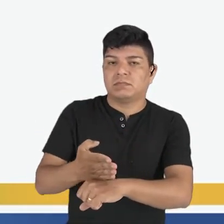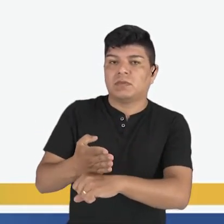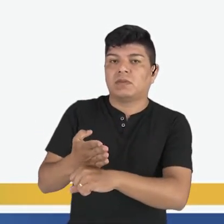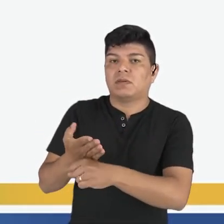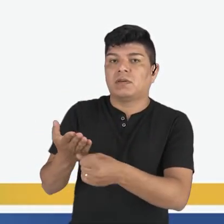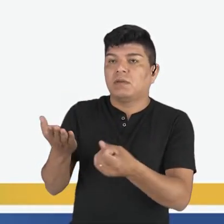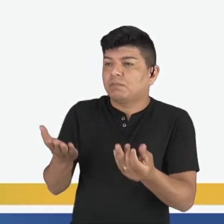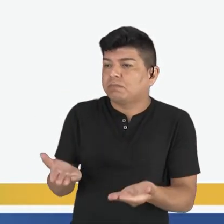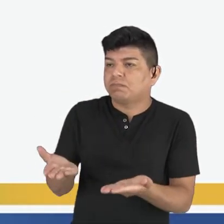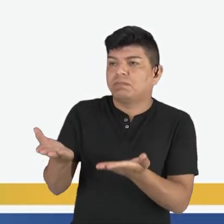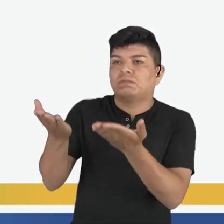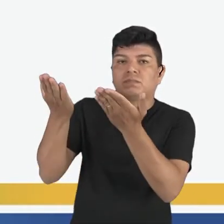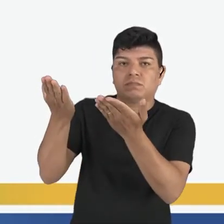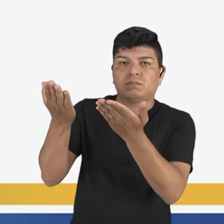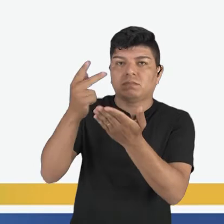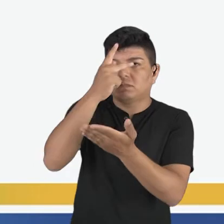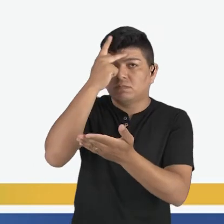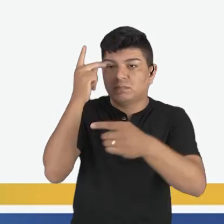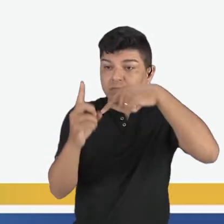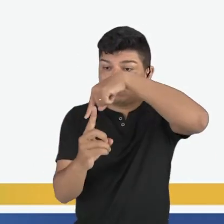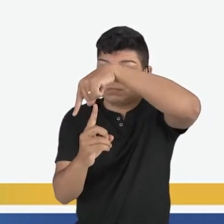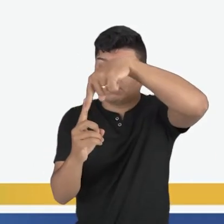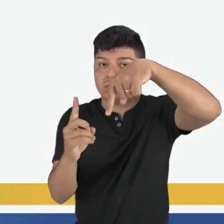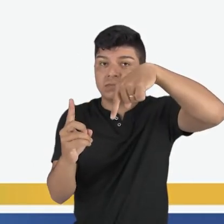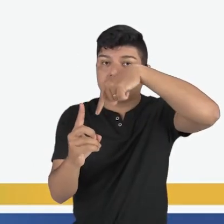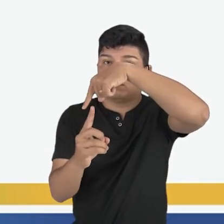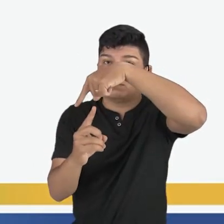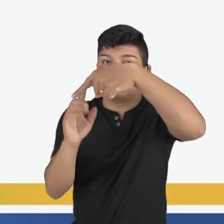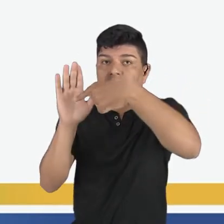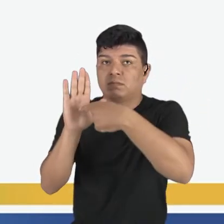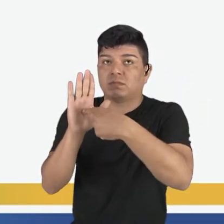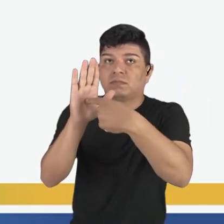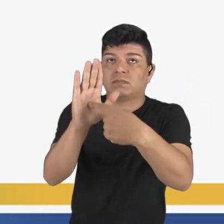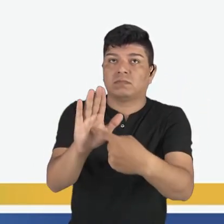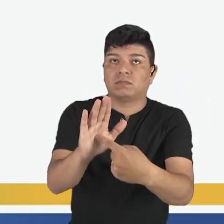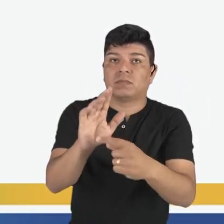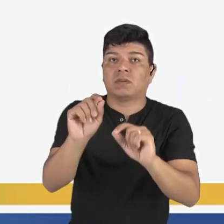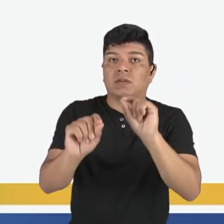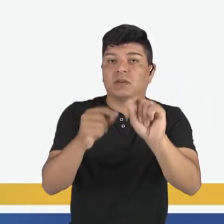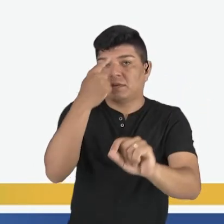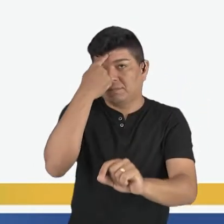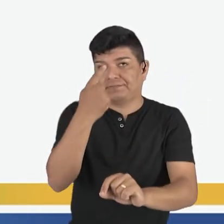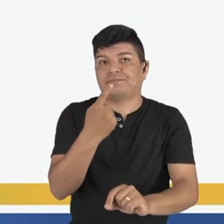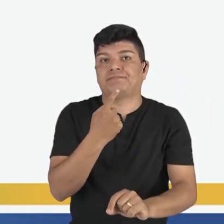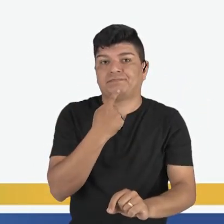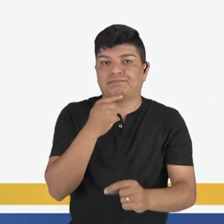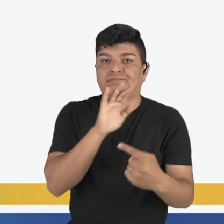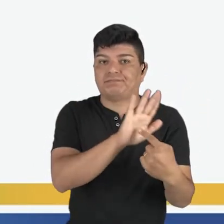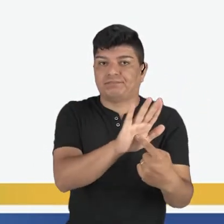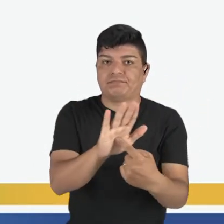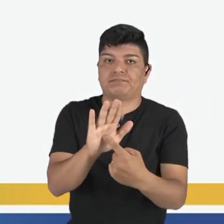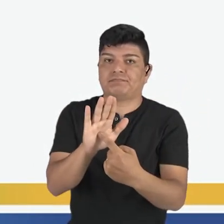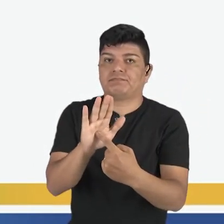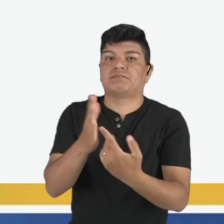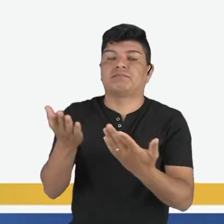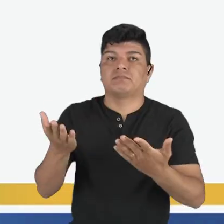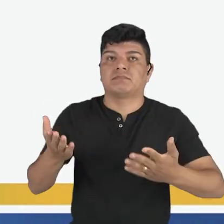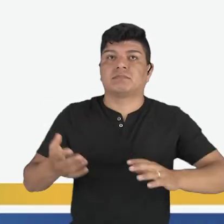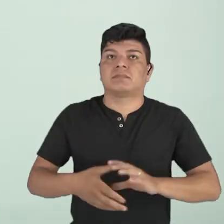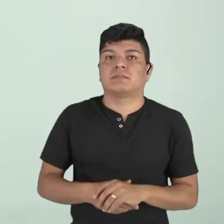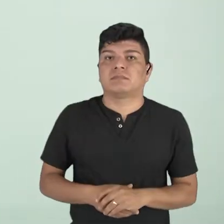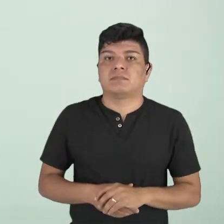veneram os santos e eles representam por meio de imagens. Nós estamos falando